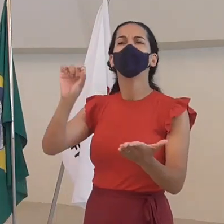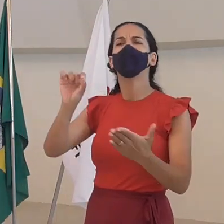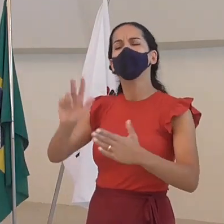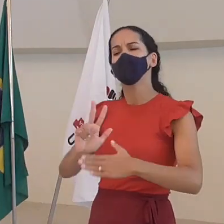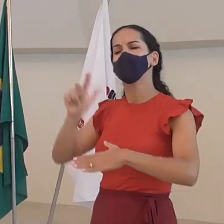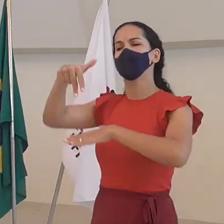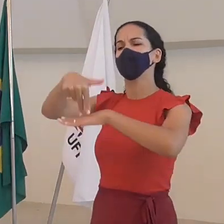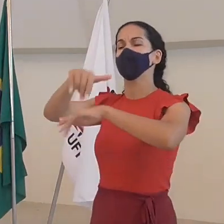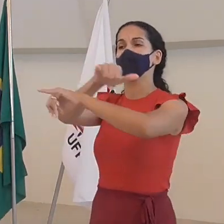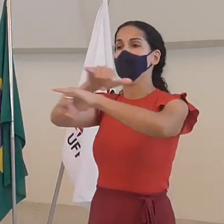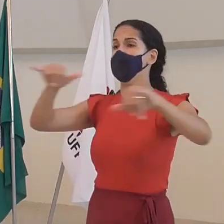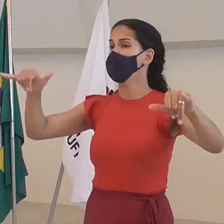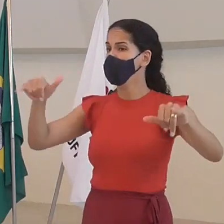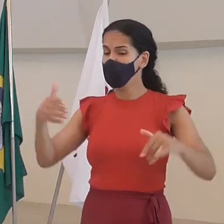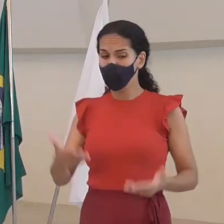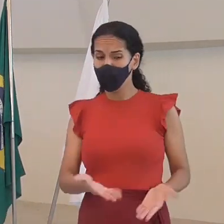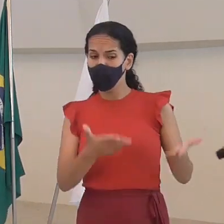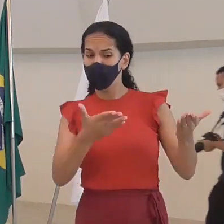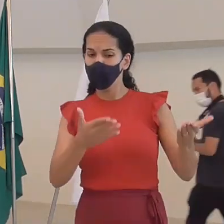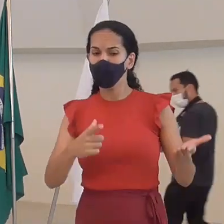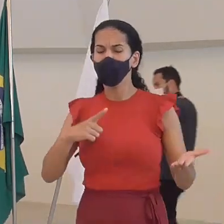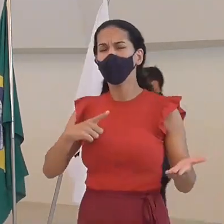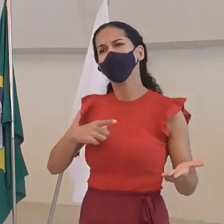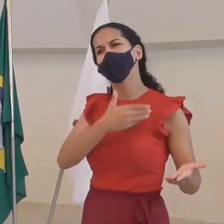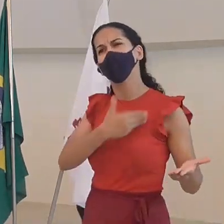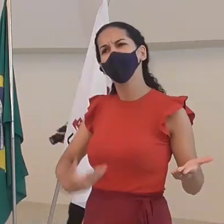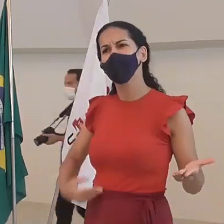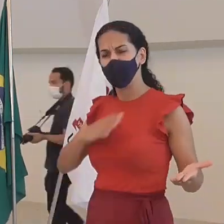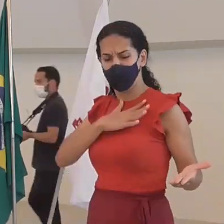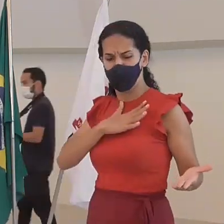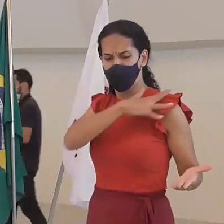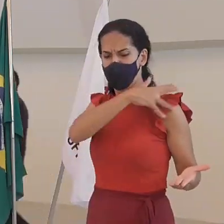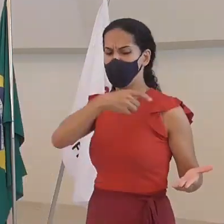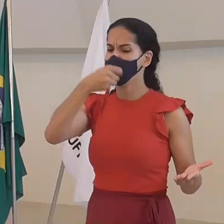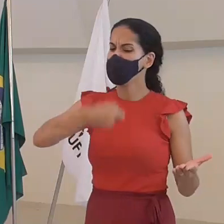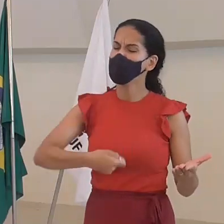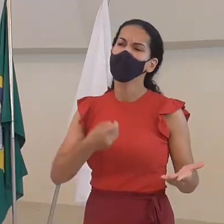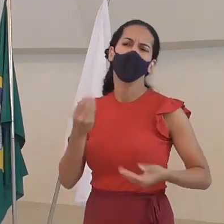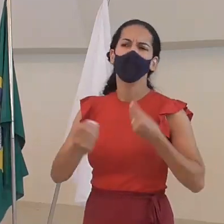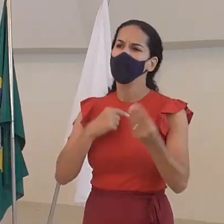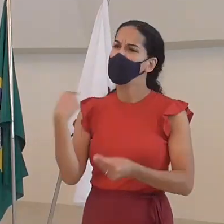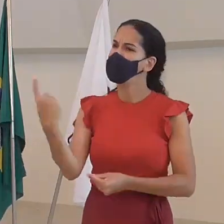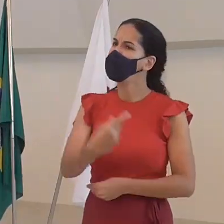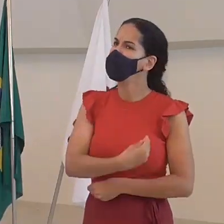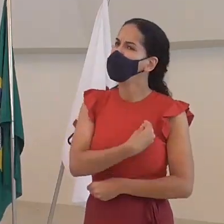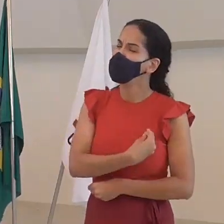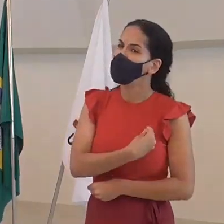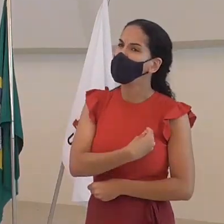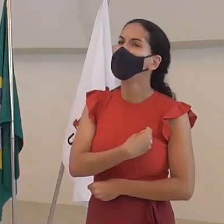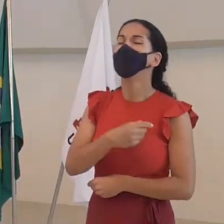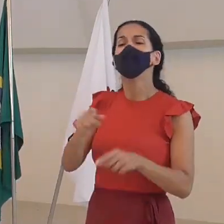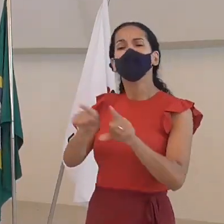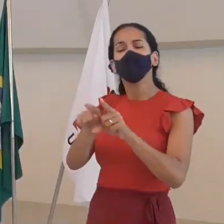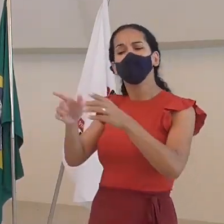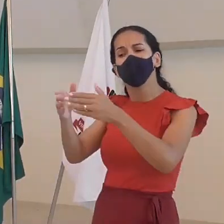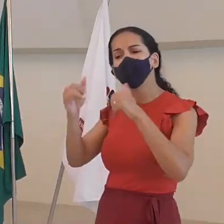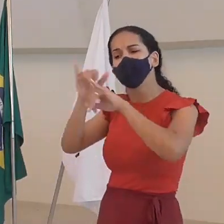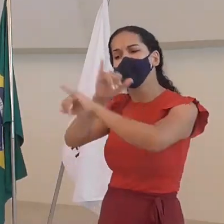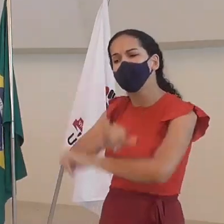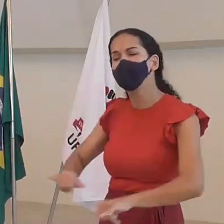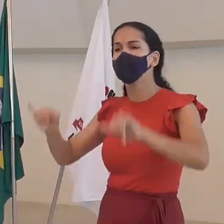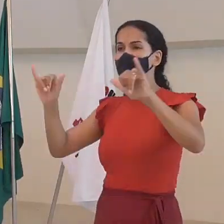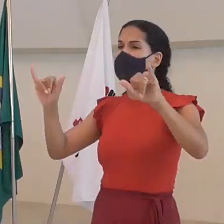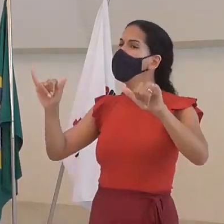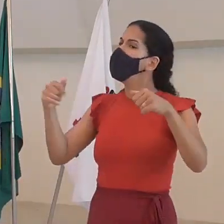do então governo militar e o estado de exceção em que vivíamos. Conclamava também o restabelecimento